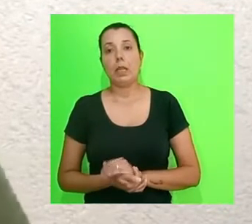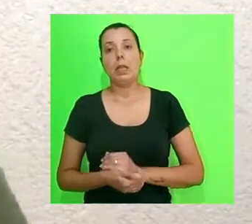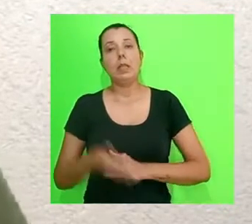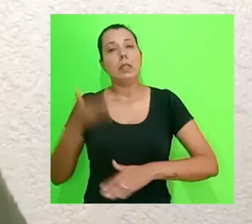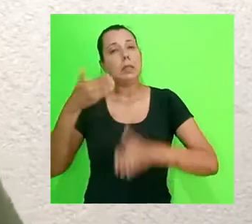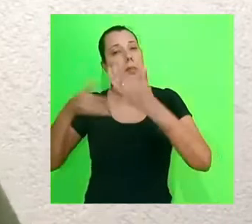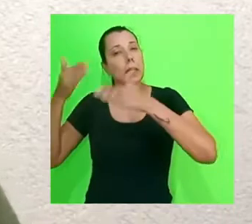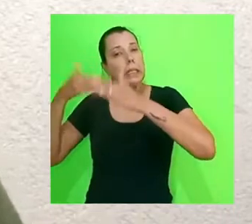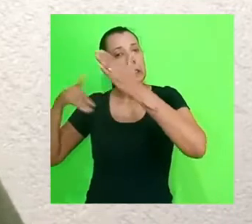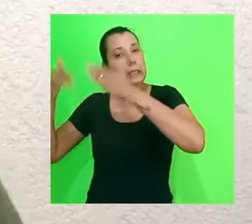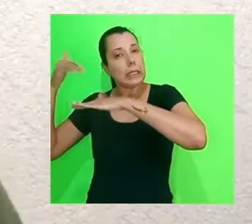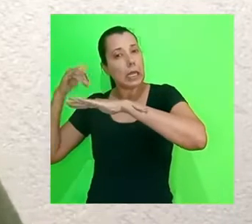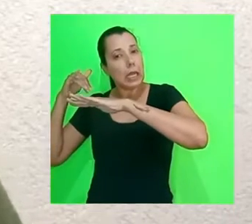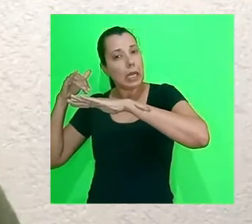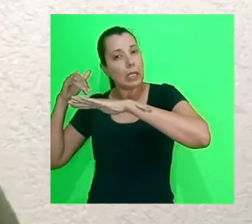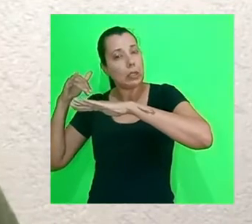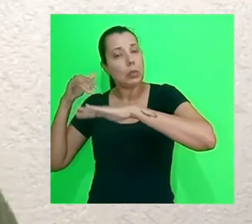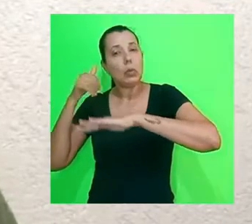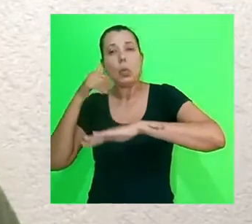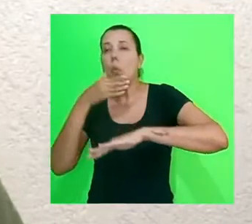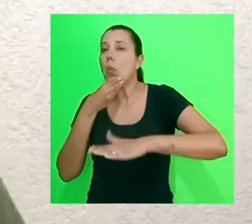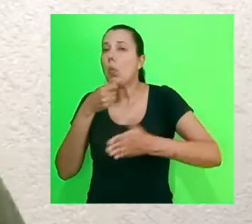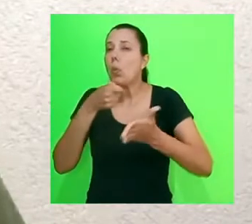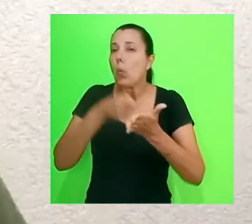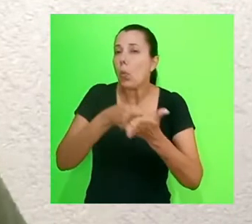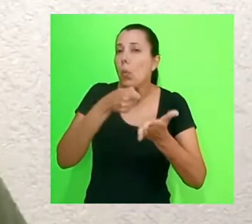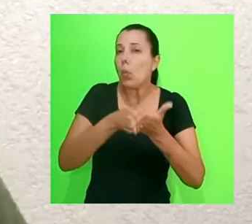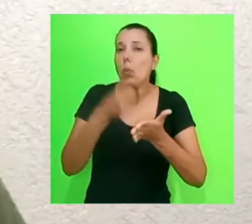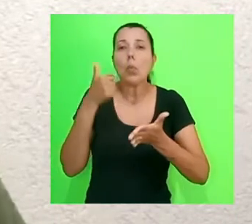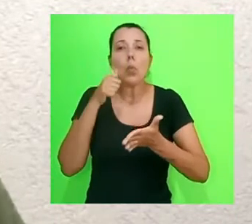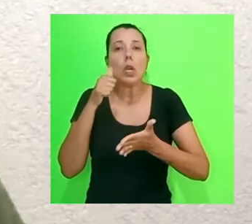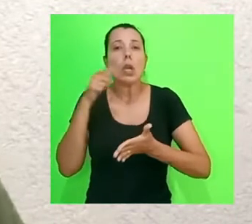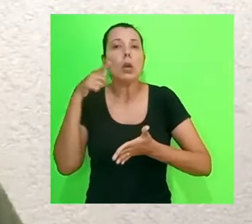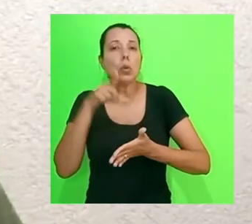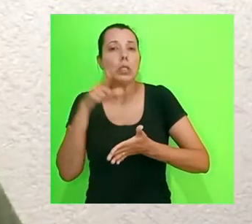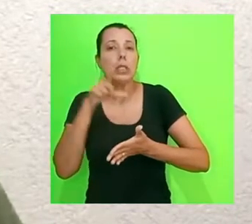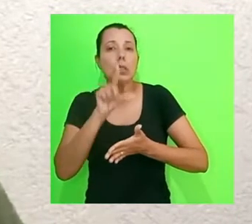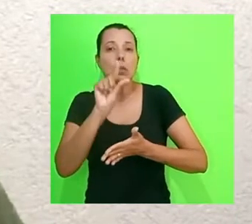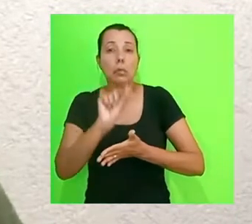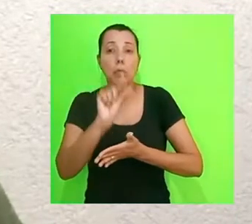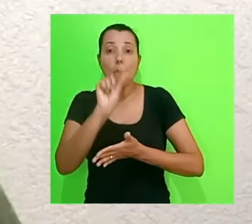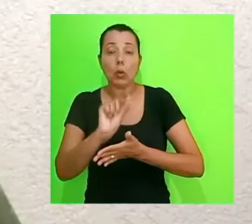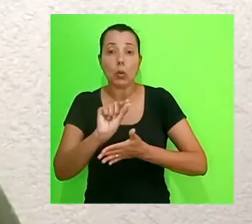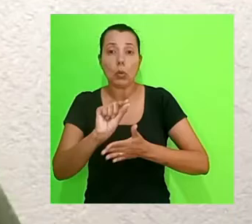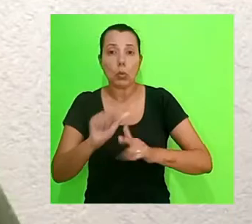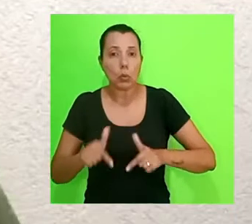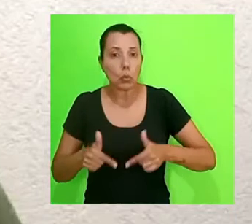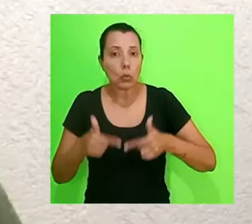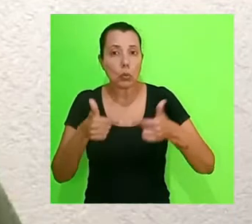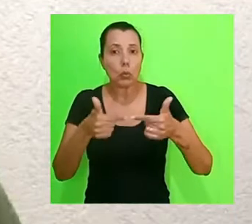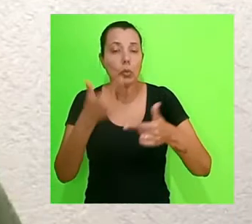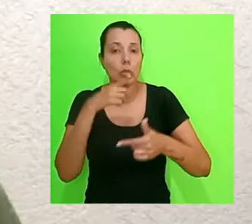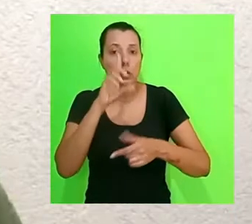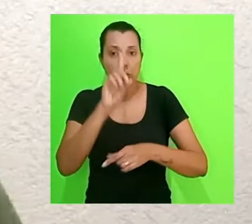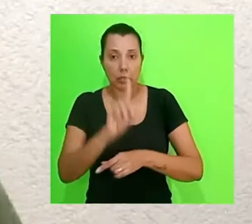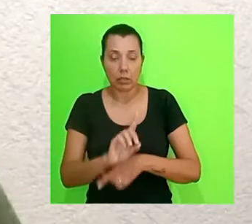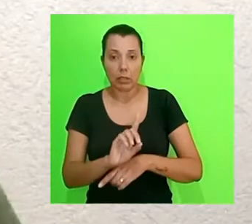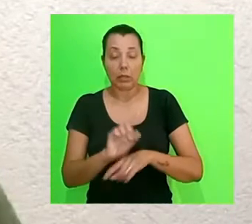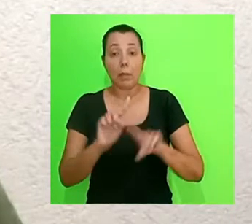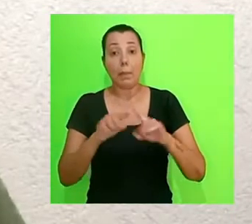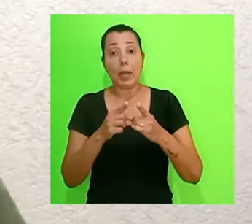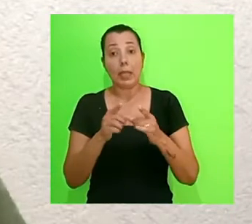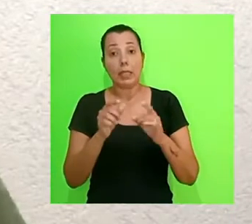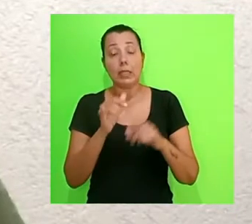foram conquistadas no decorrer desse tempo, e inclusive a Lei Maria da Penha, que muitas